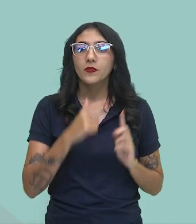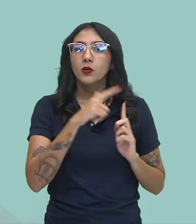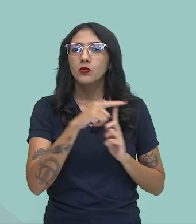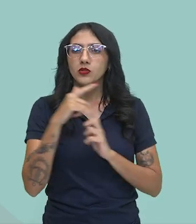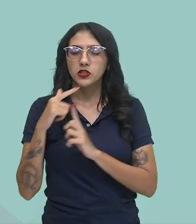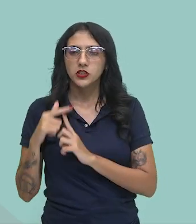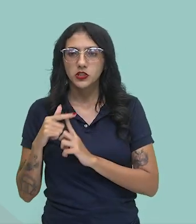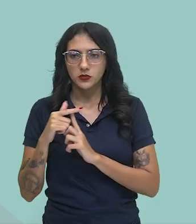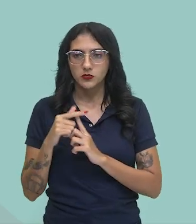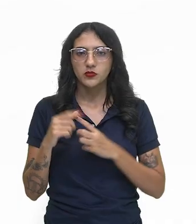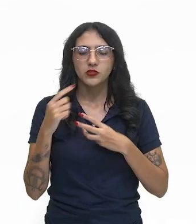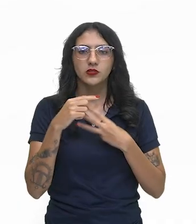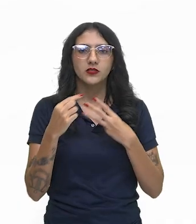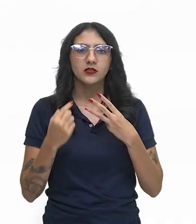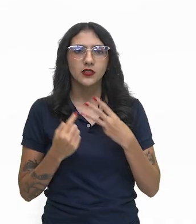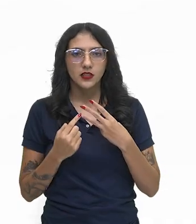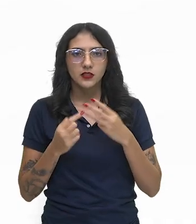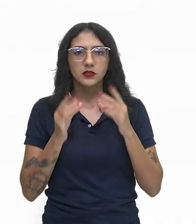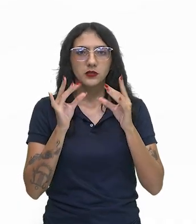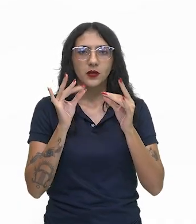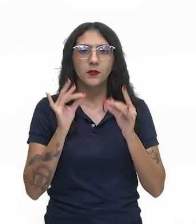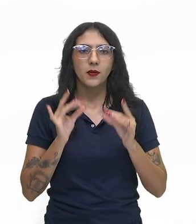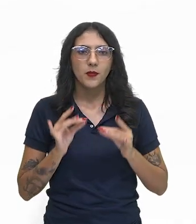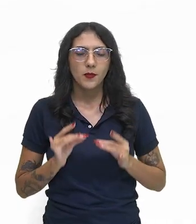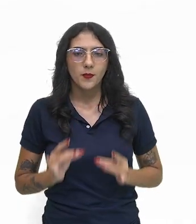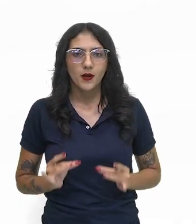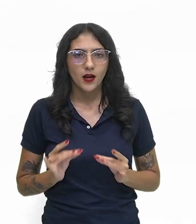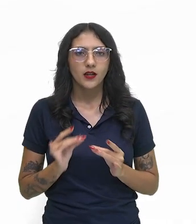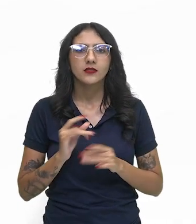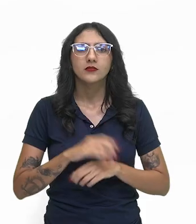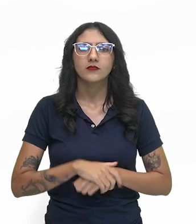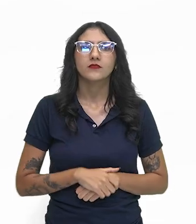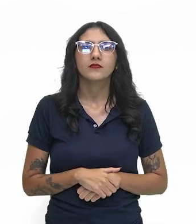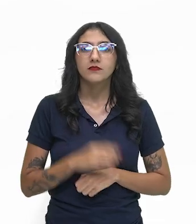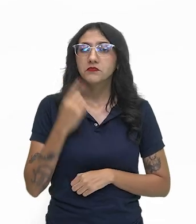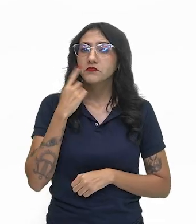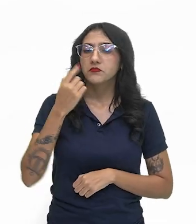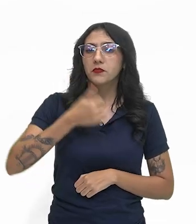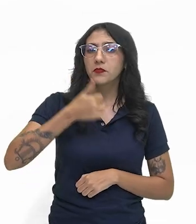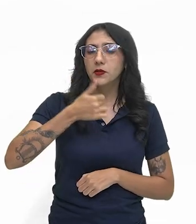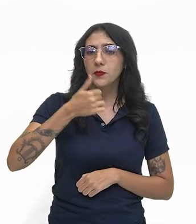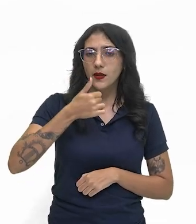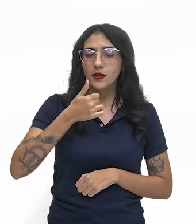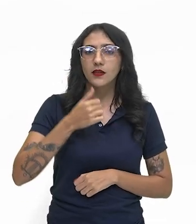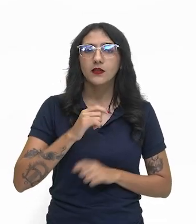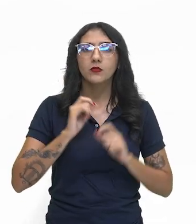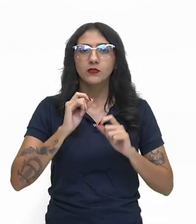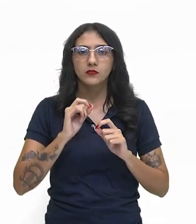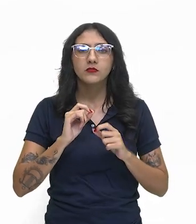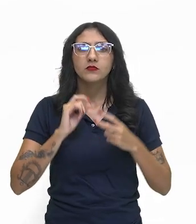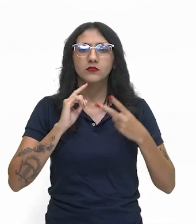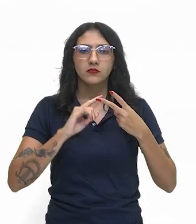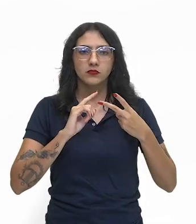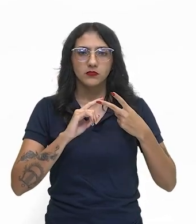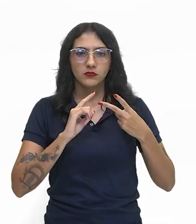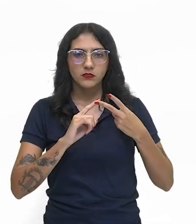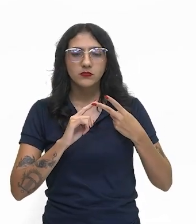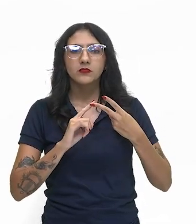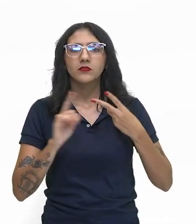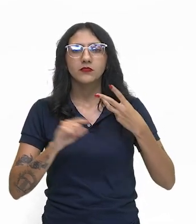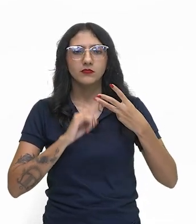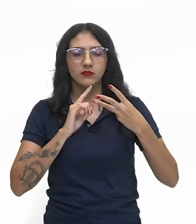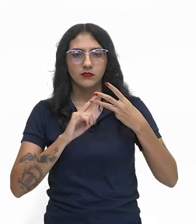energia térmica de um local para o outro. Nós temos aí condução, a convecção e